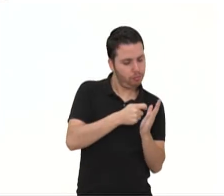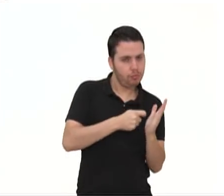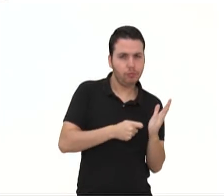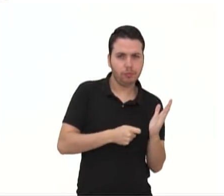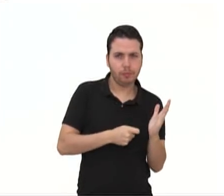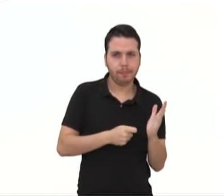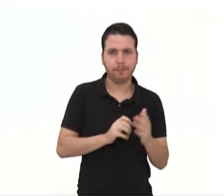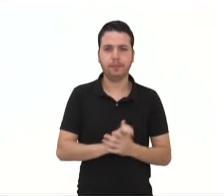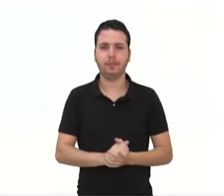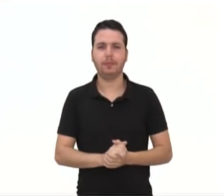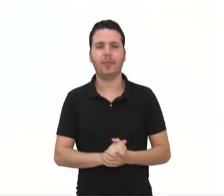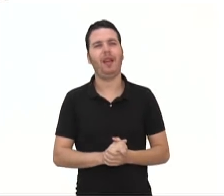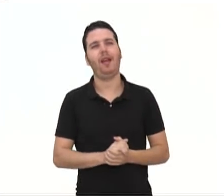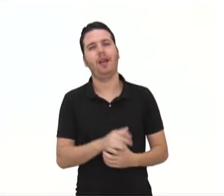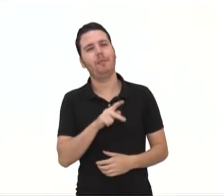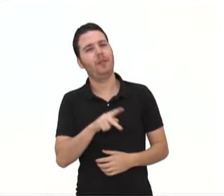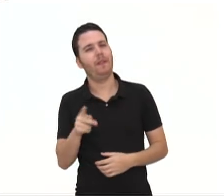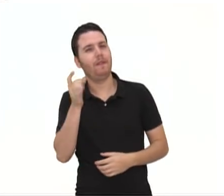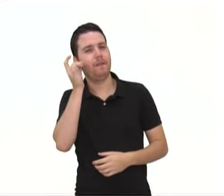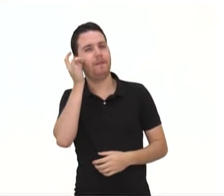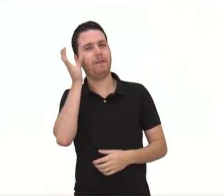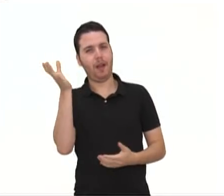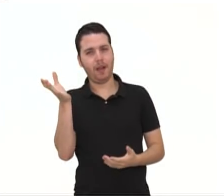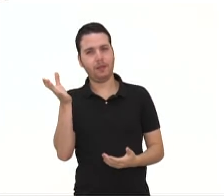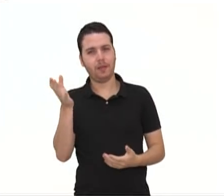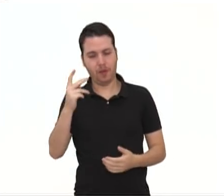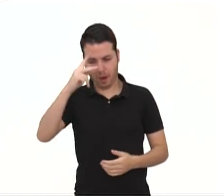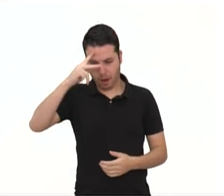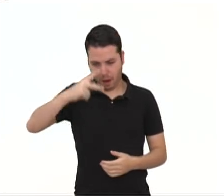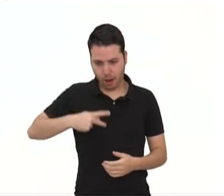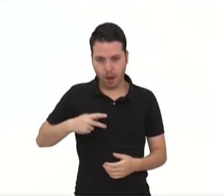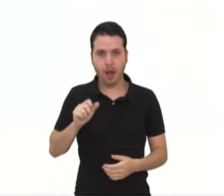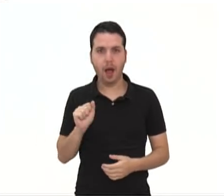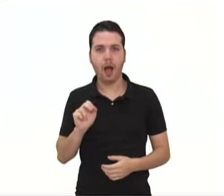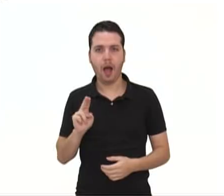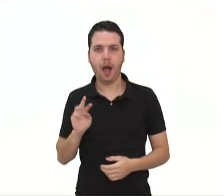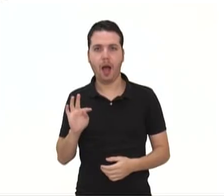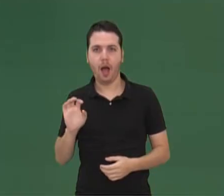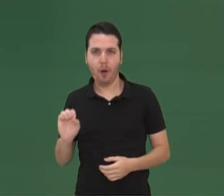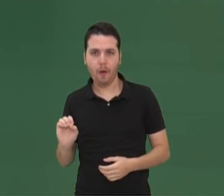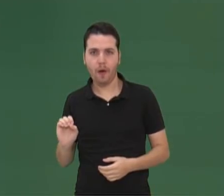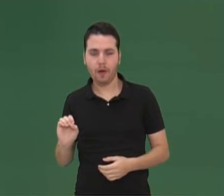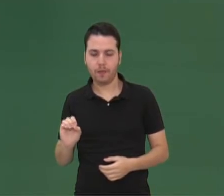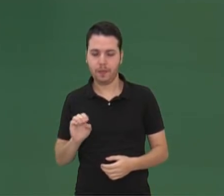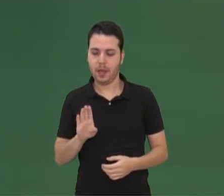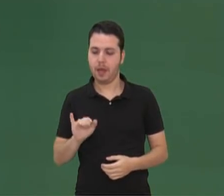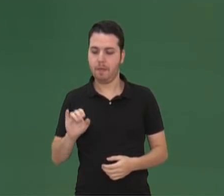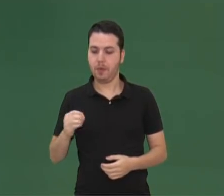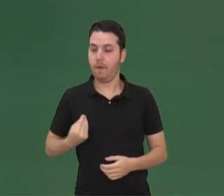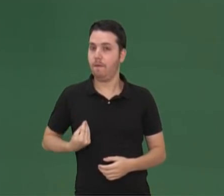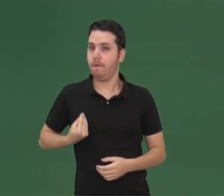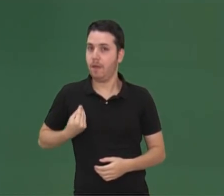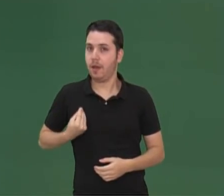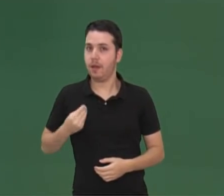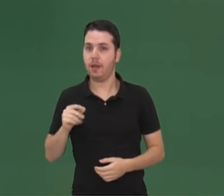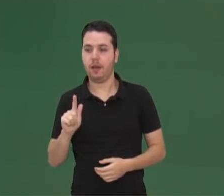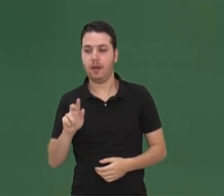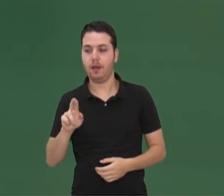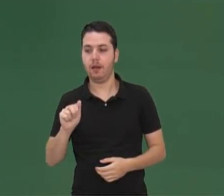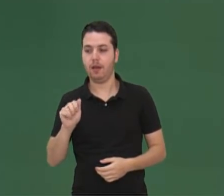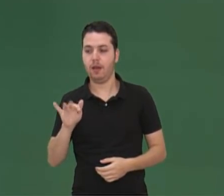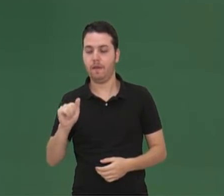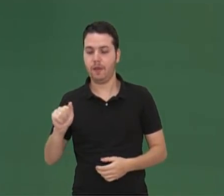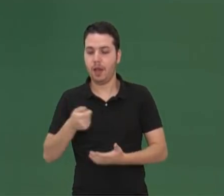fácil. Claro que tá fácil. Auto, eu. Bio, vida.